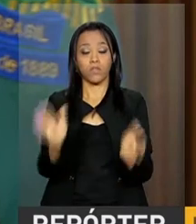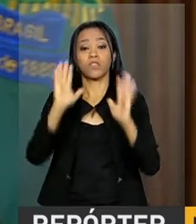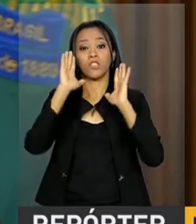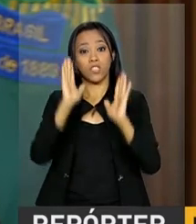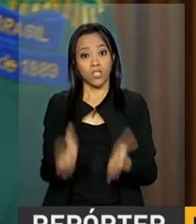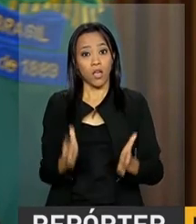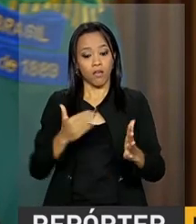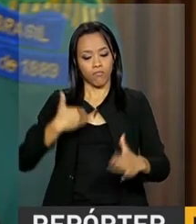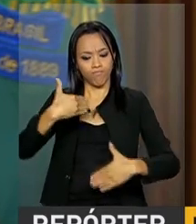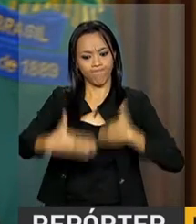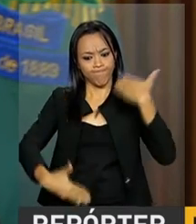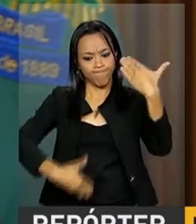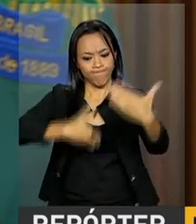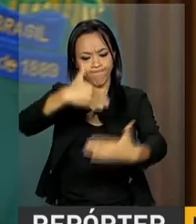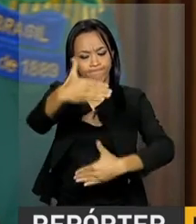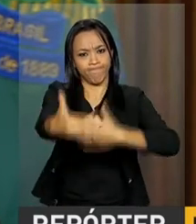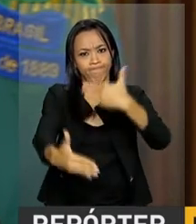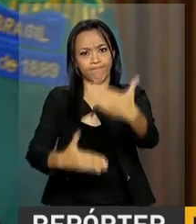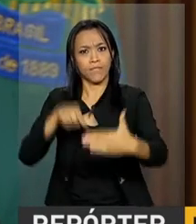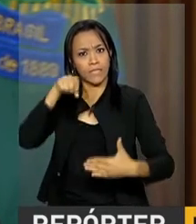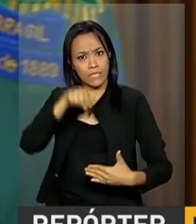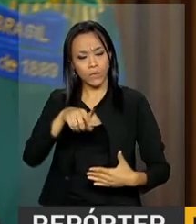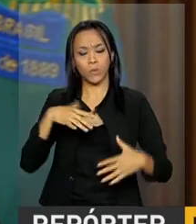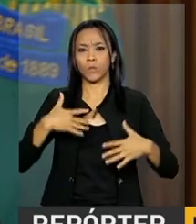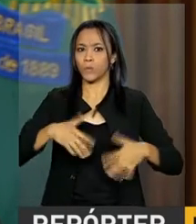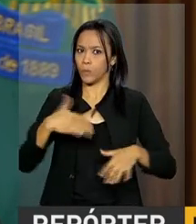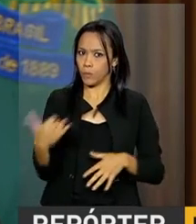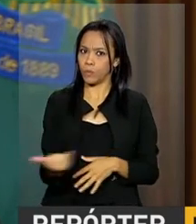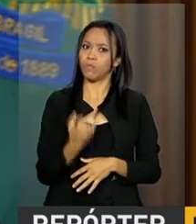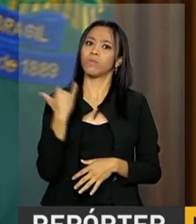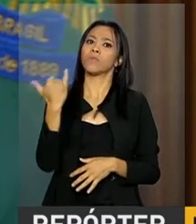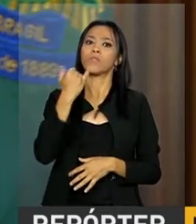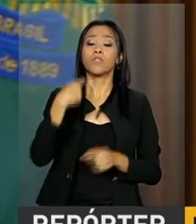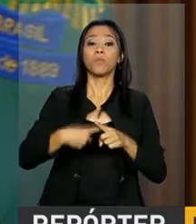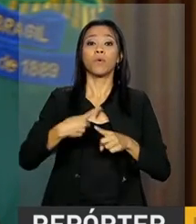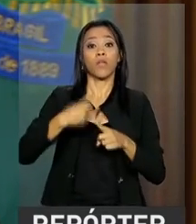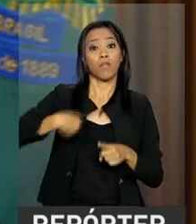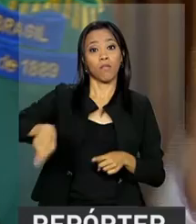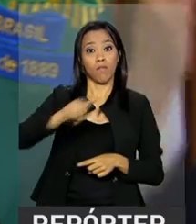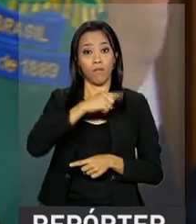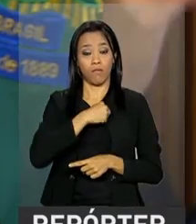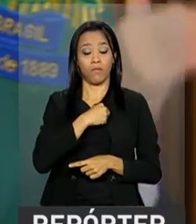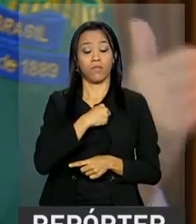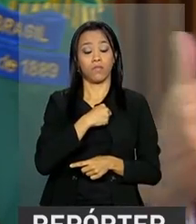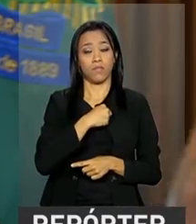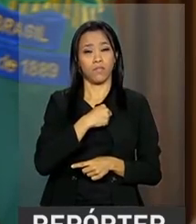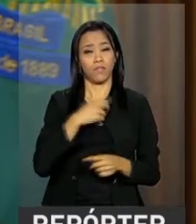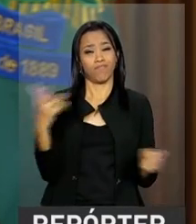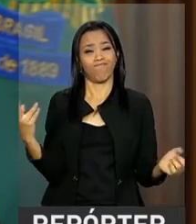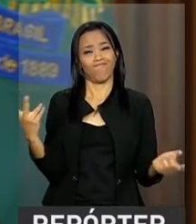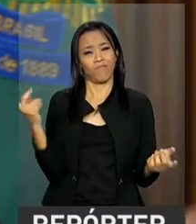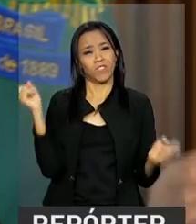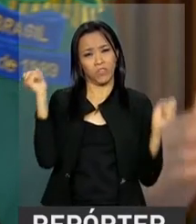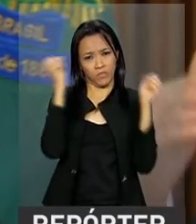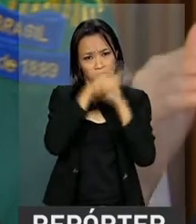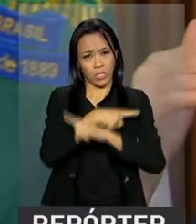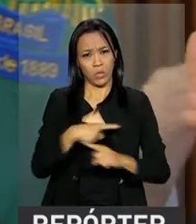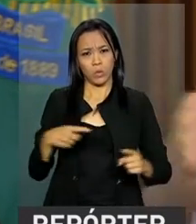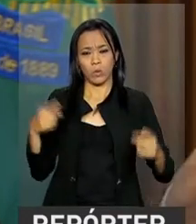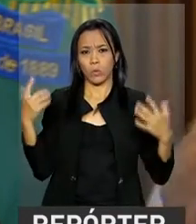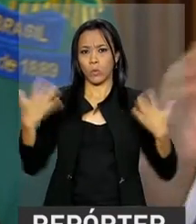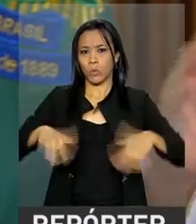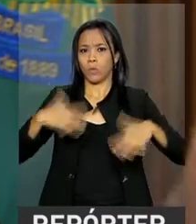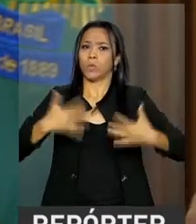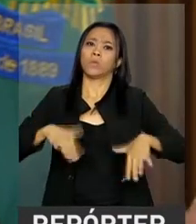crescendo e isso é muito importante porque todos nós passamos por um momento muito difícil quando o